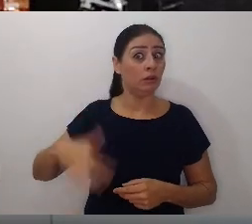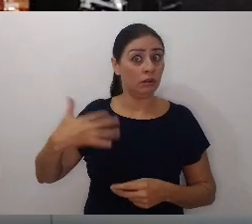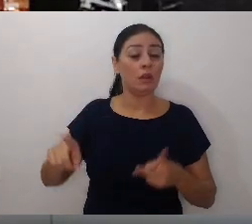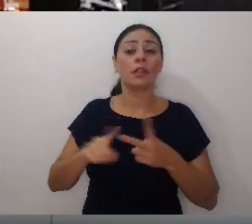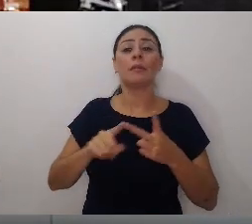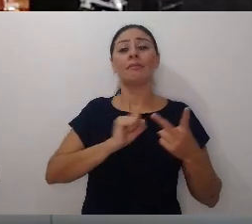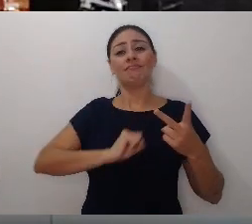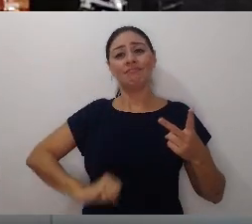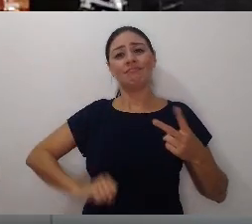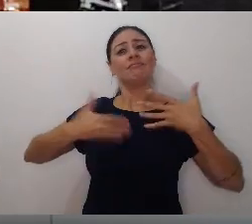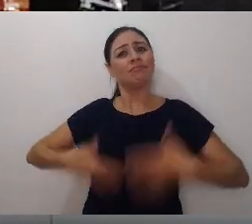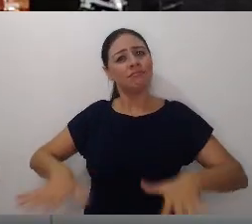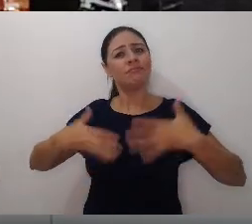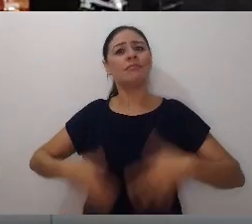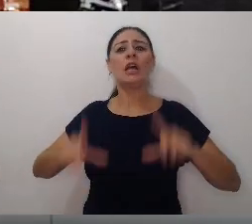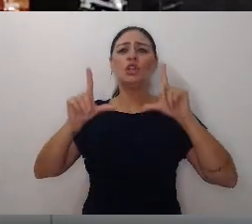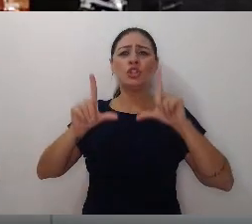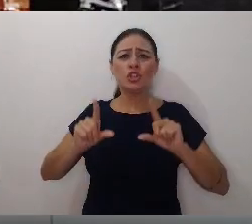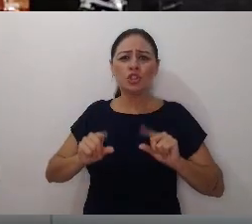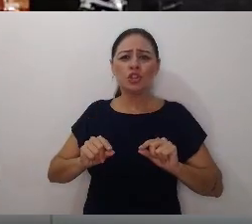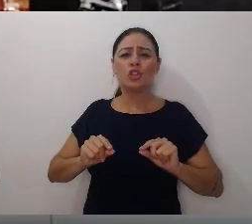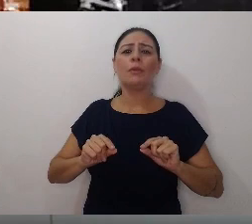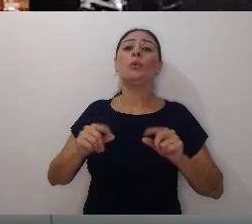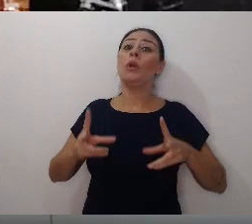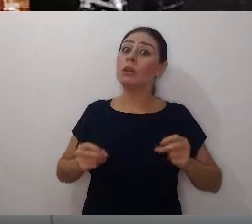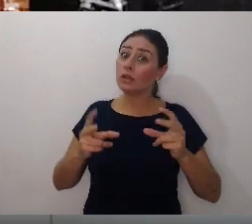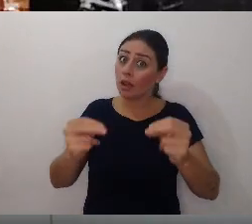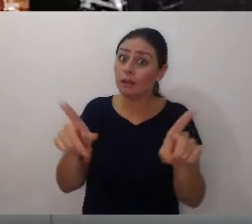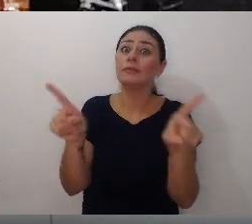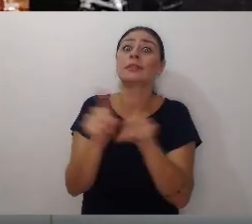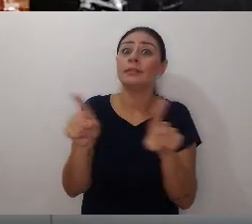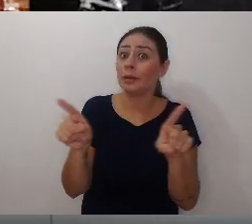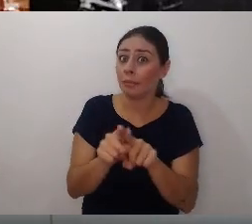as crianças estão com alto colesterol, é a parte da